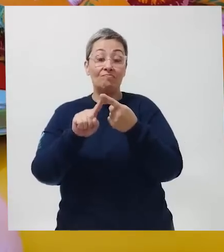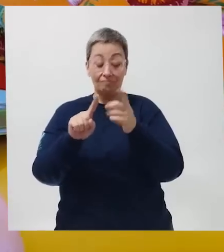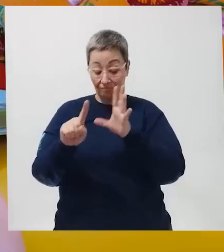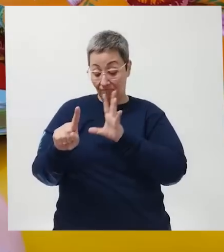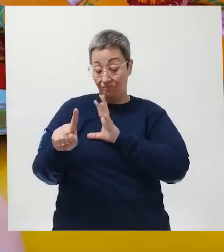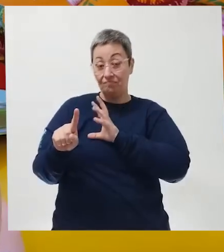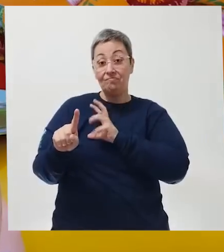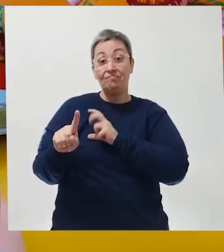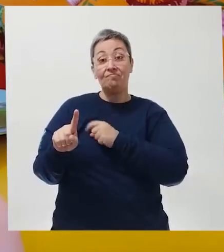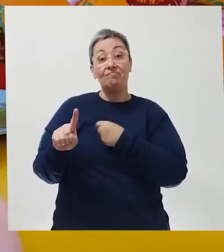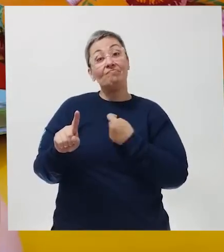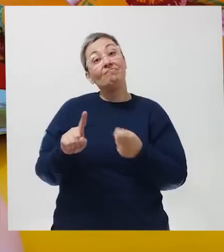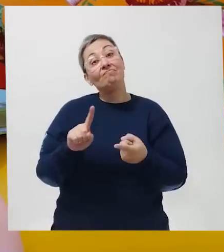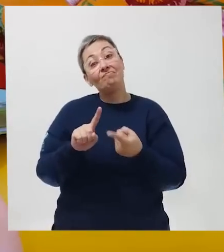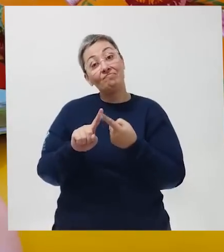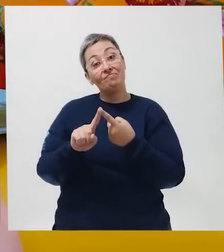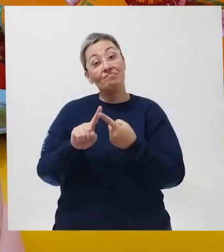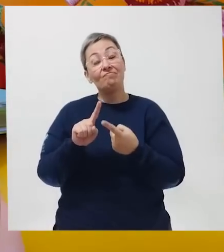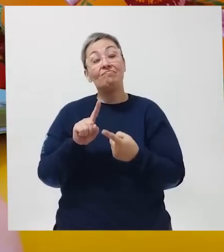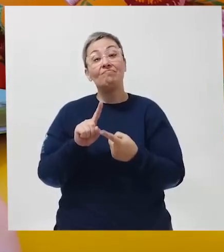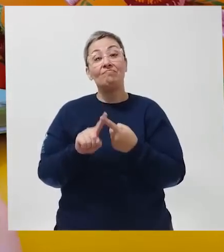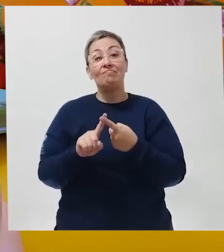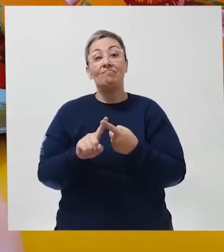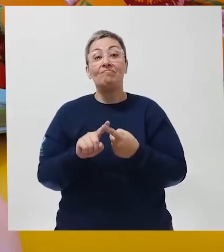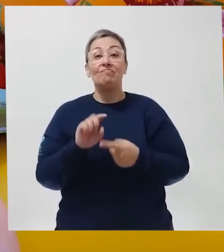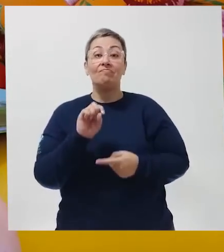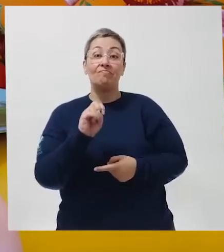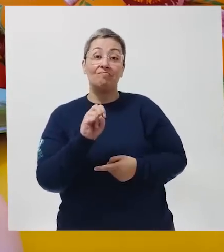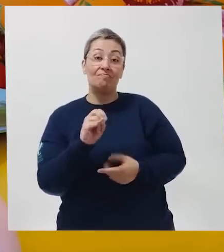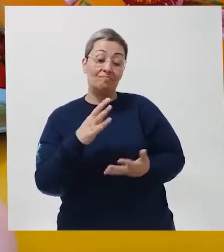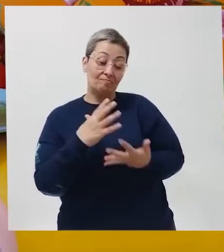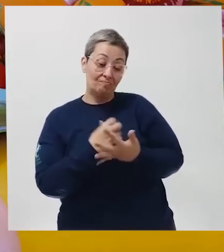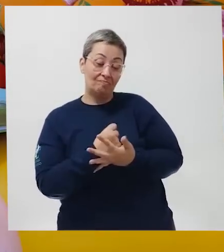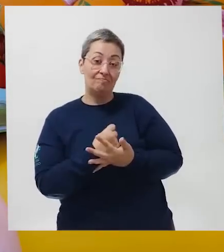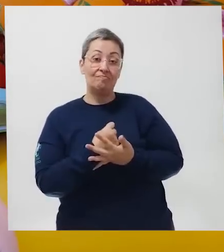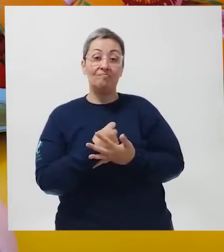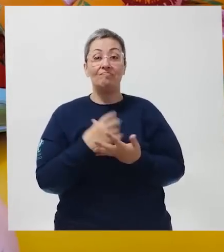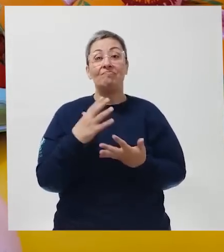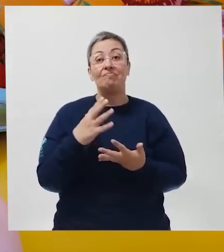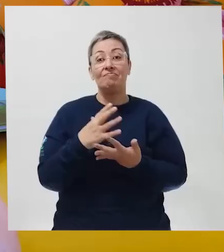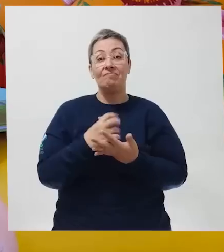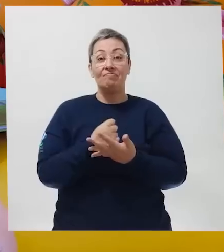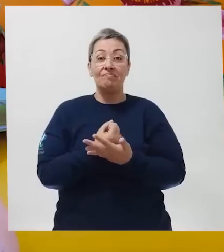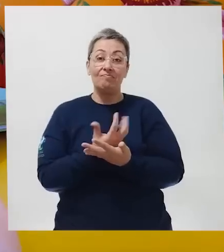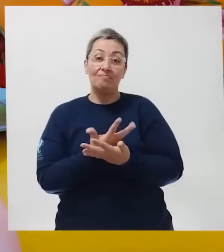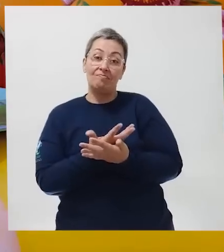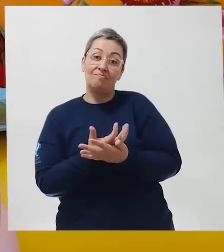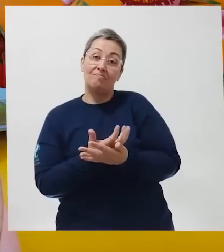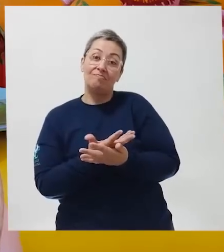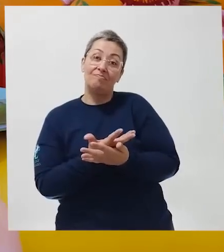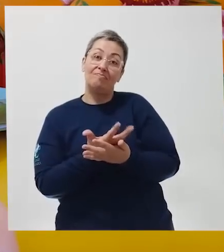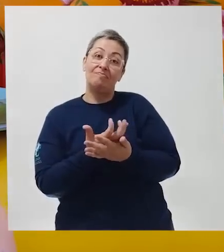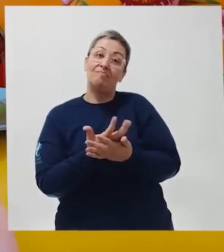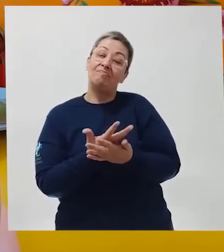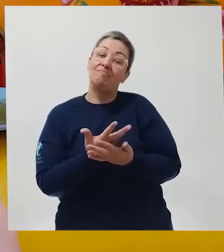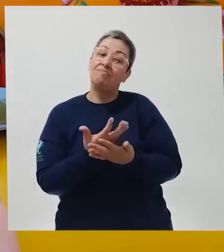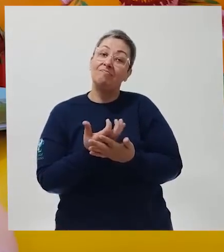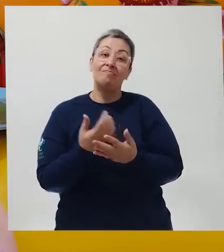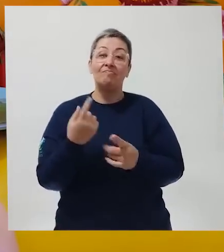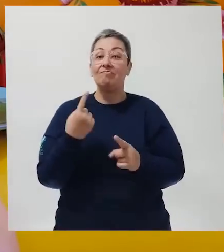coração, tu roubaste o meu também. Se eu